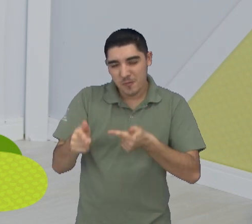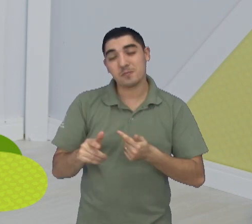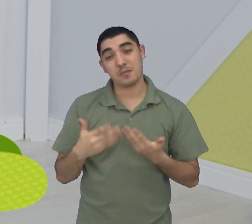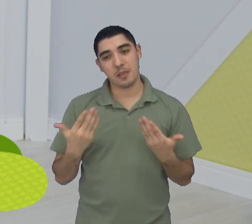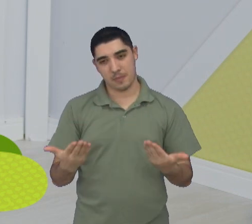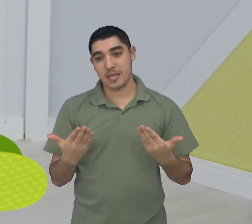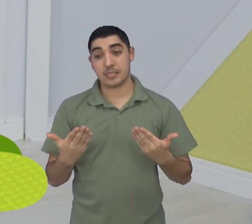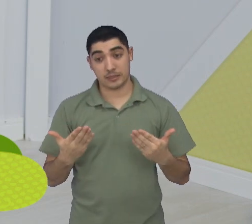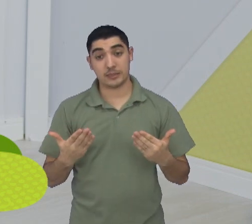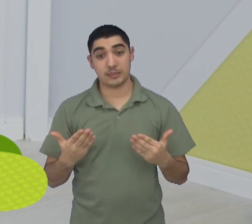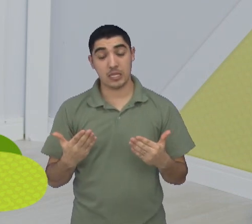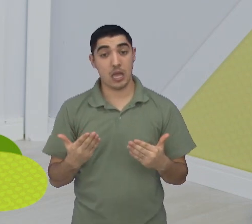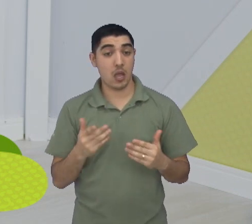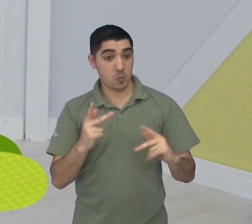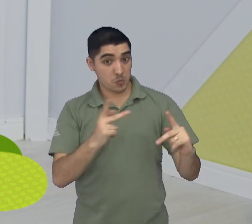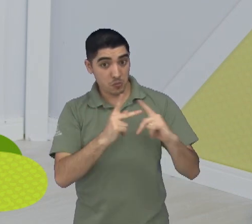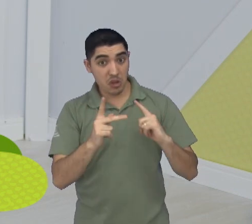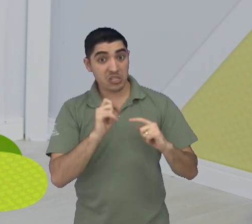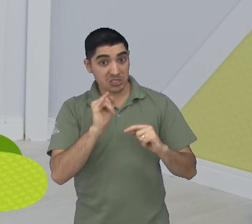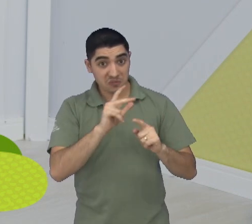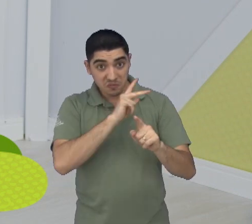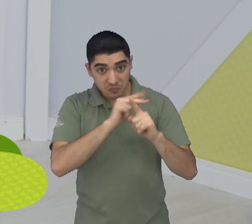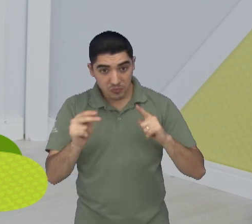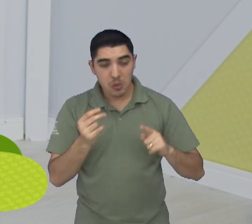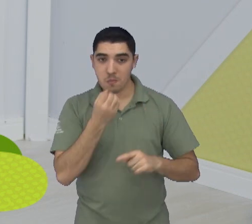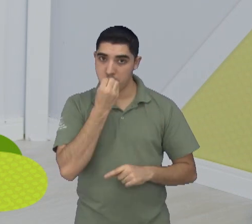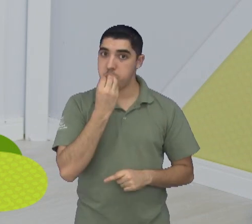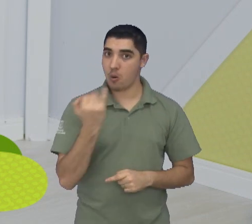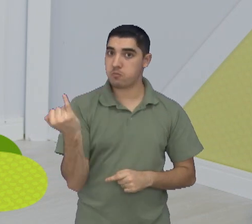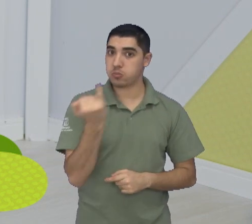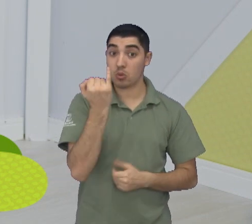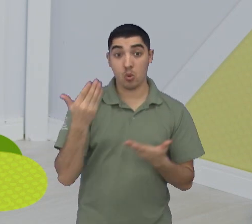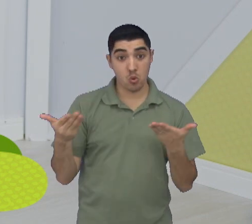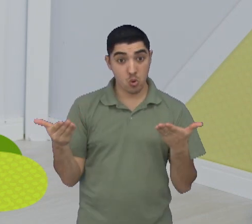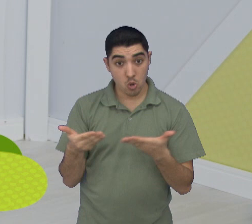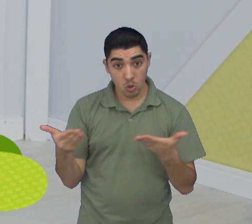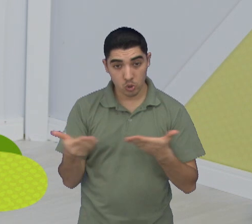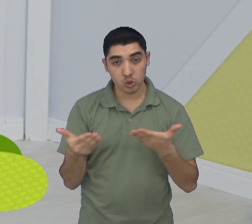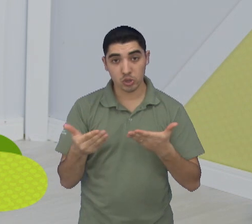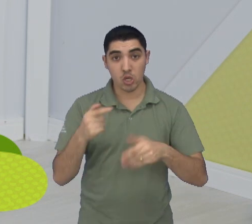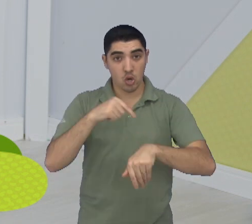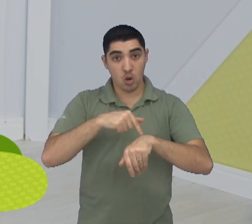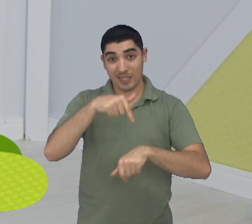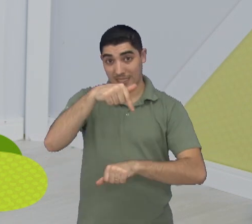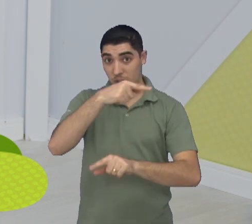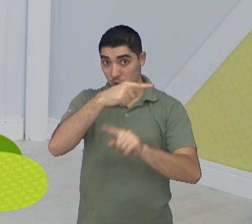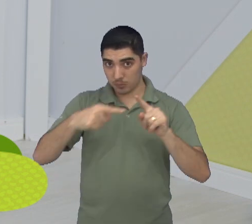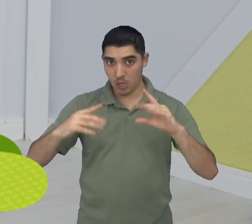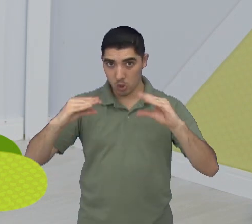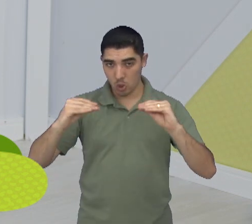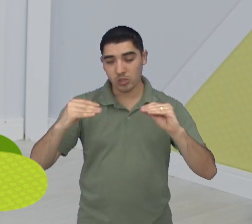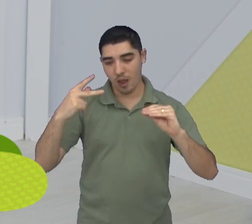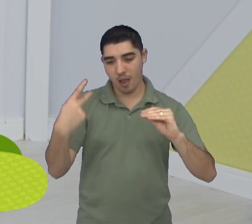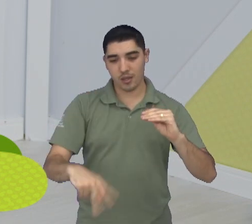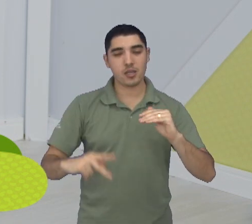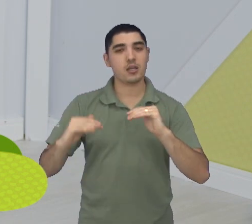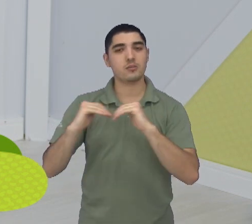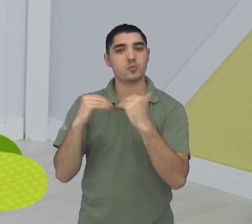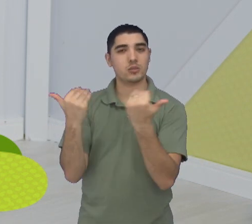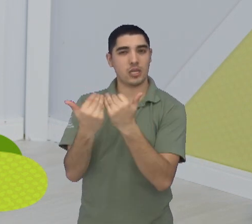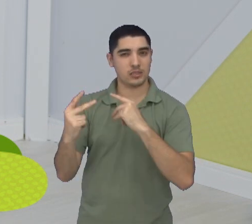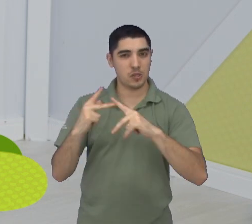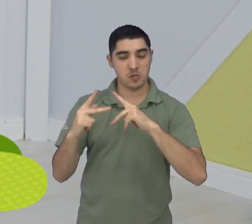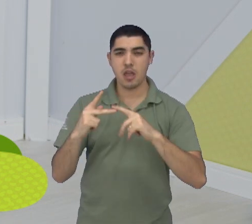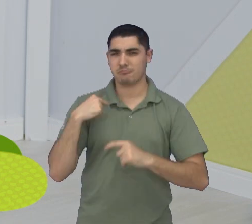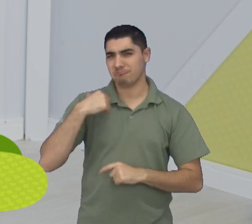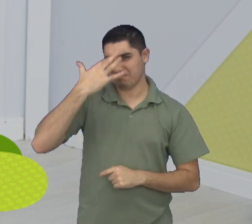Lógico, vencendo caso vença o Vasco. Então hoje o jogo 7h30 da noite no ginásio Lineu de Moura, que eu tenho certeza que